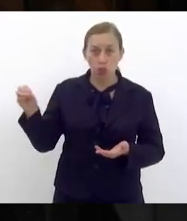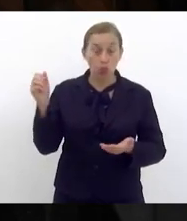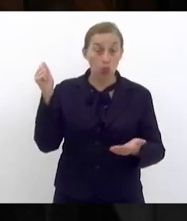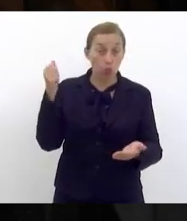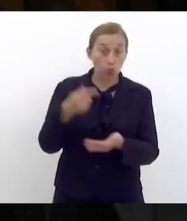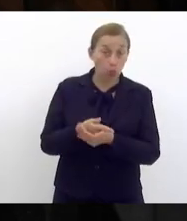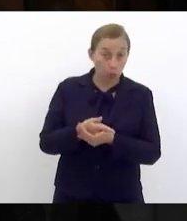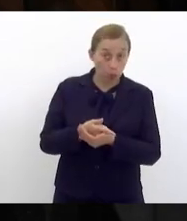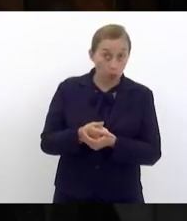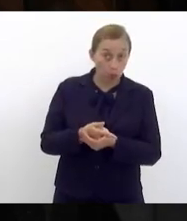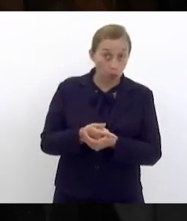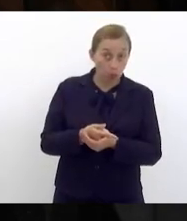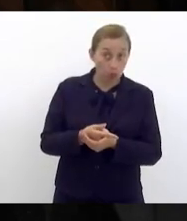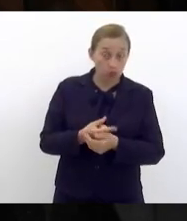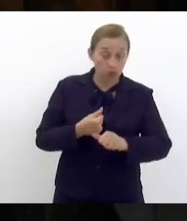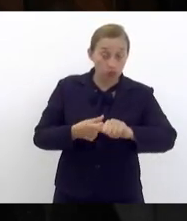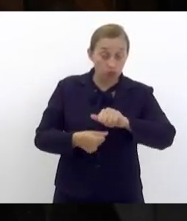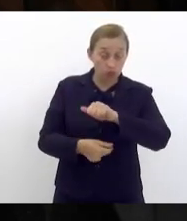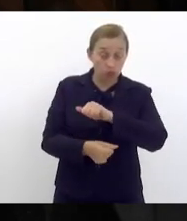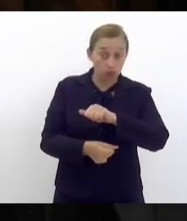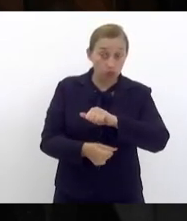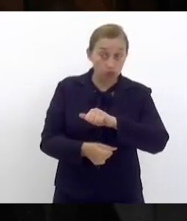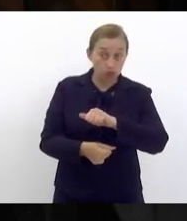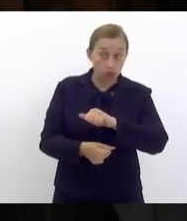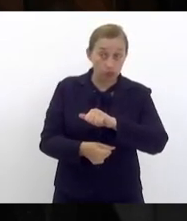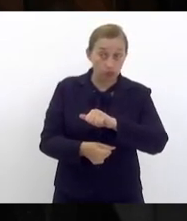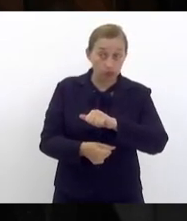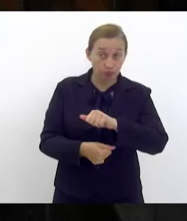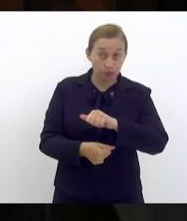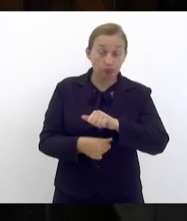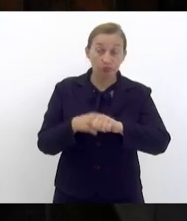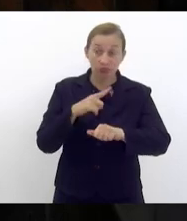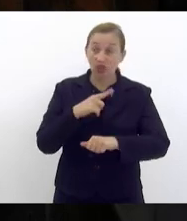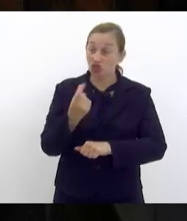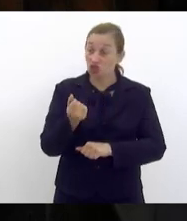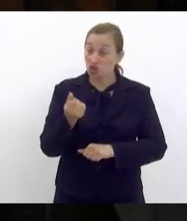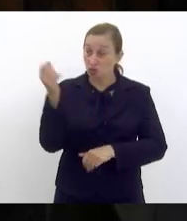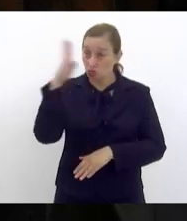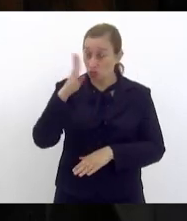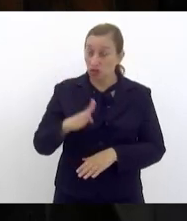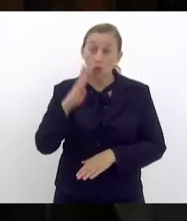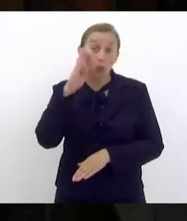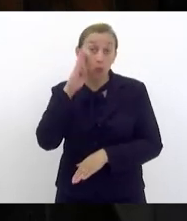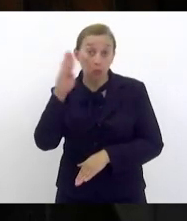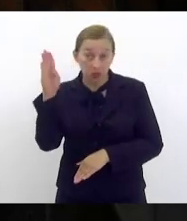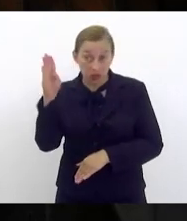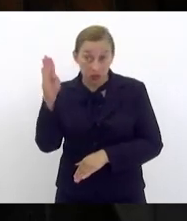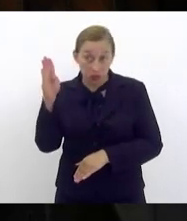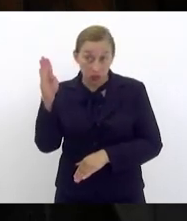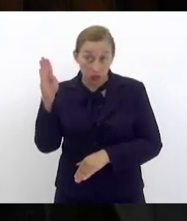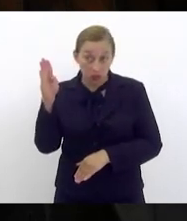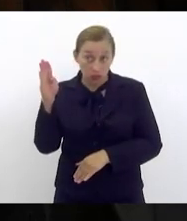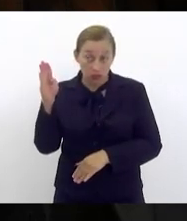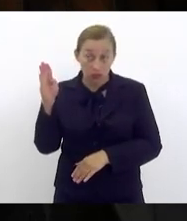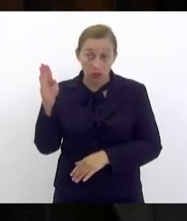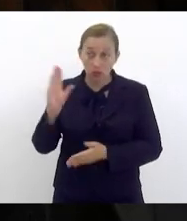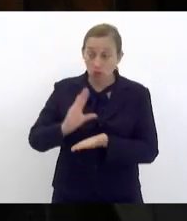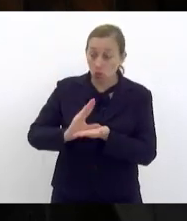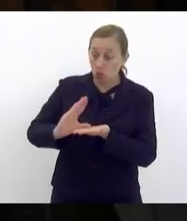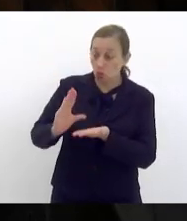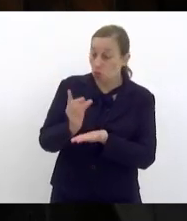pagando para os investidores trazerem dinheiro para o Brasil, principalmente aqueles